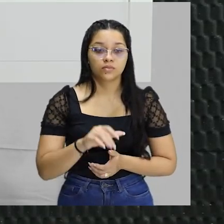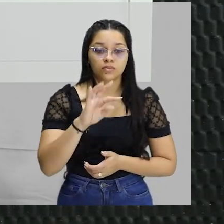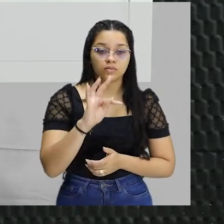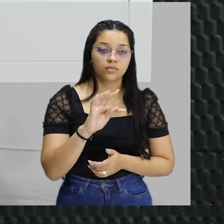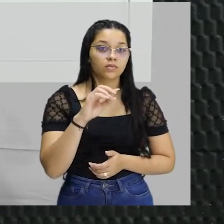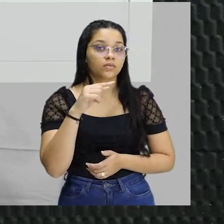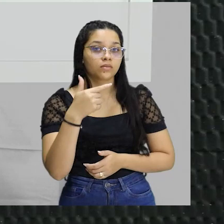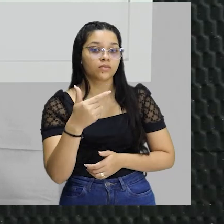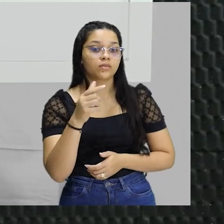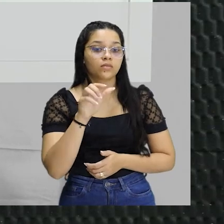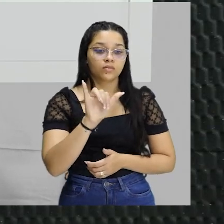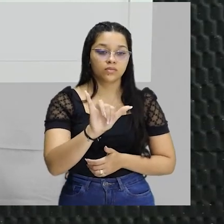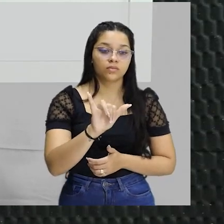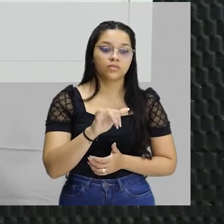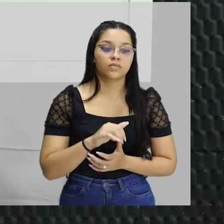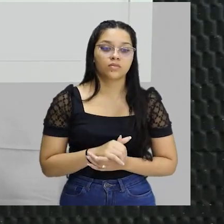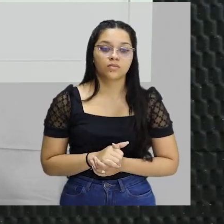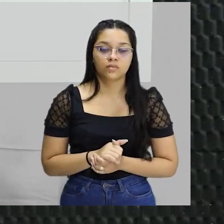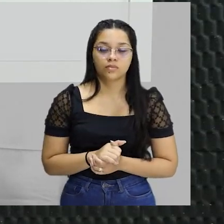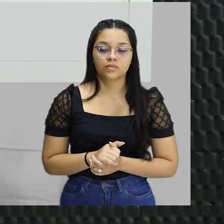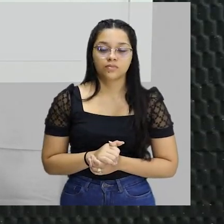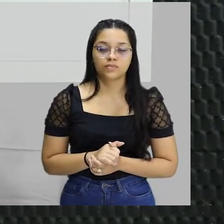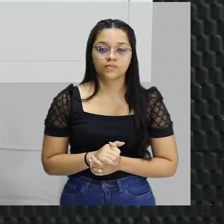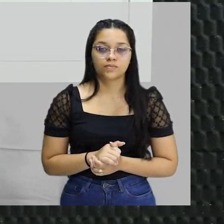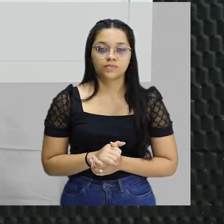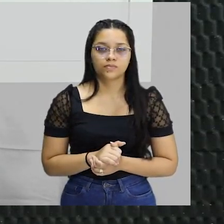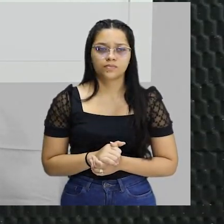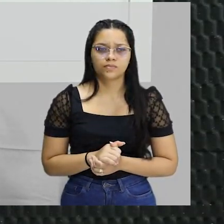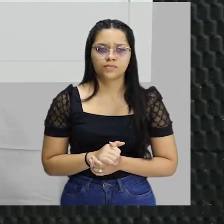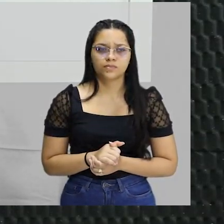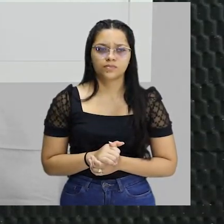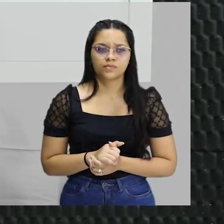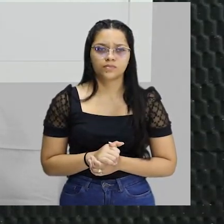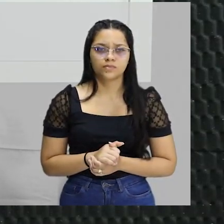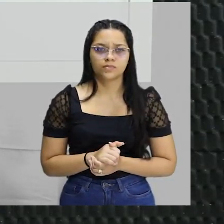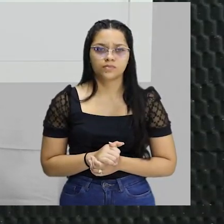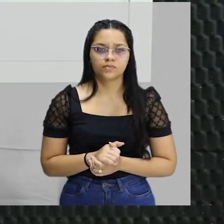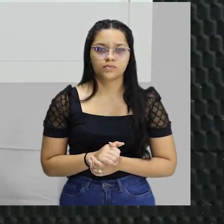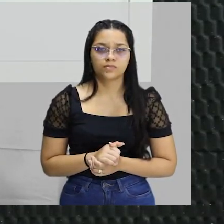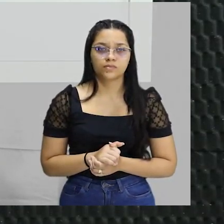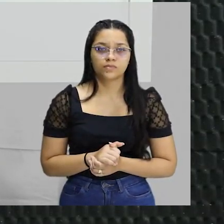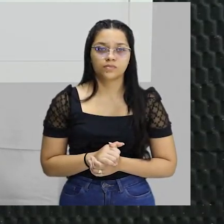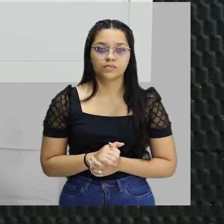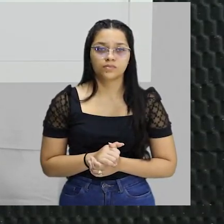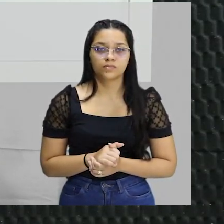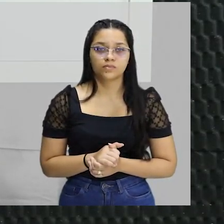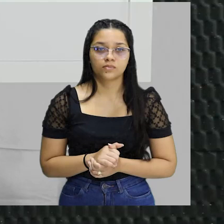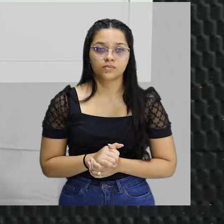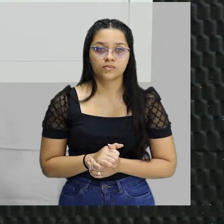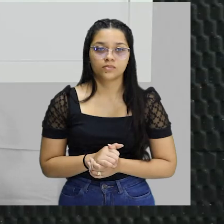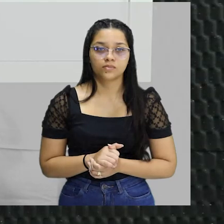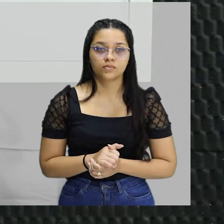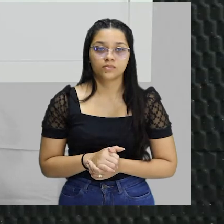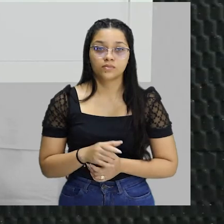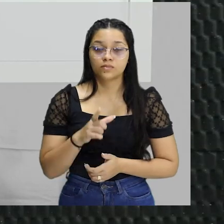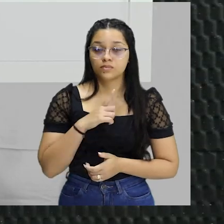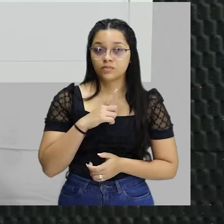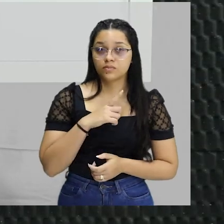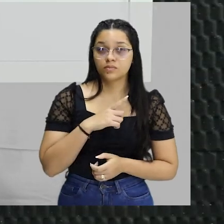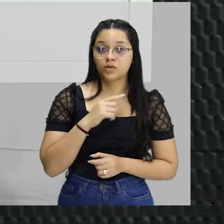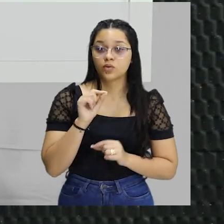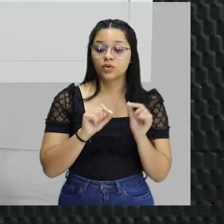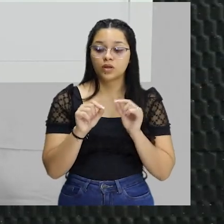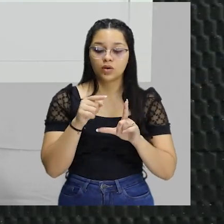T2Y também, certo? Aí eu trazer este vetor para cá, com um determinado ângulo, lógico,